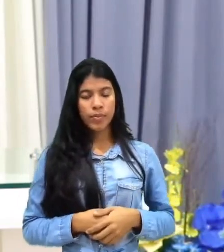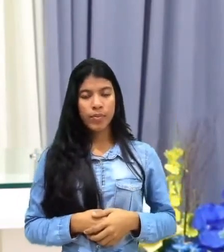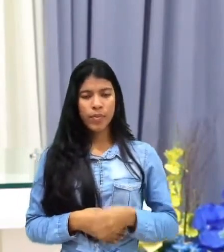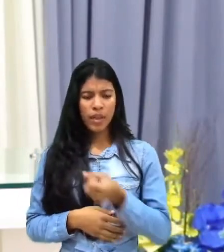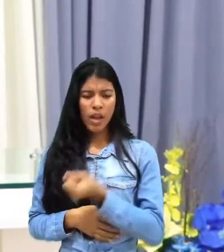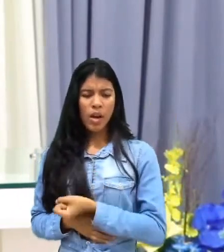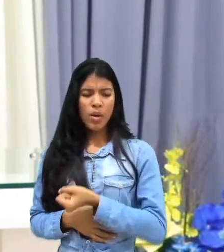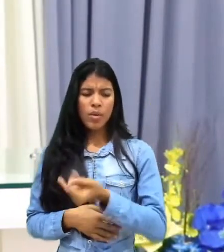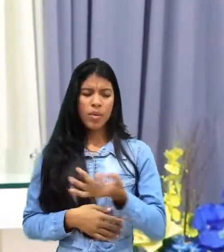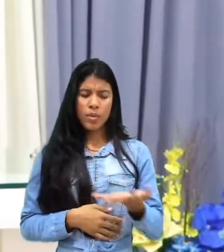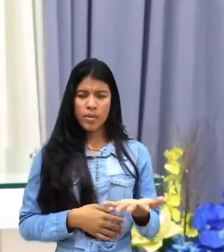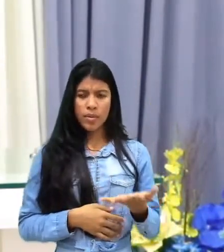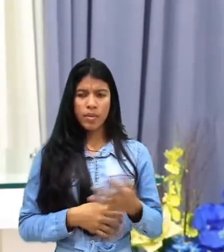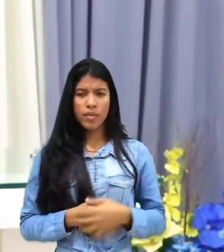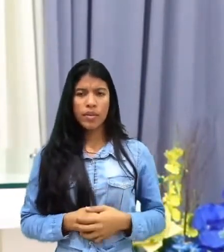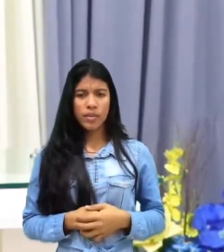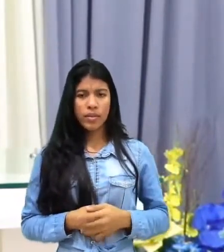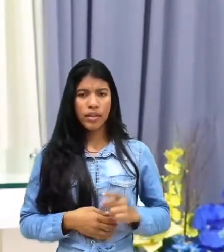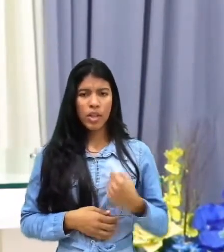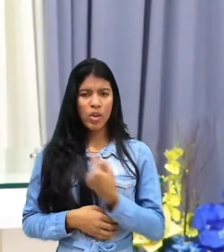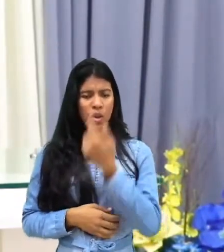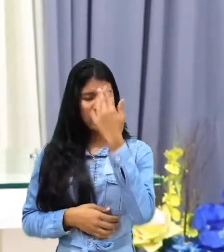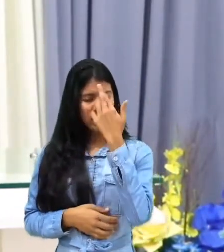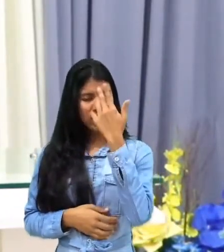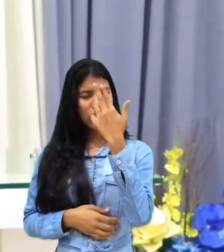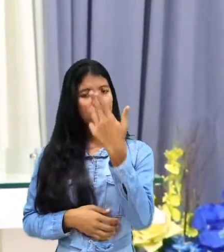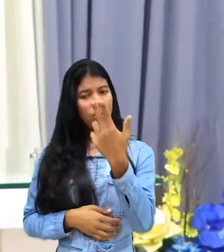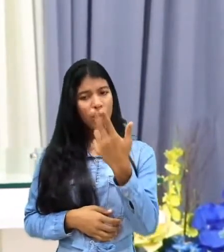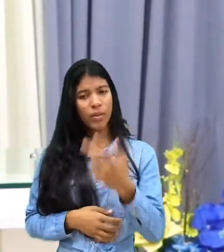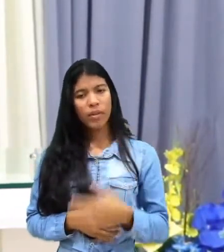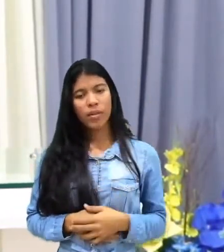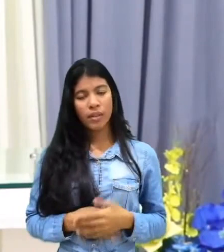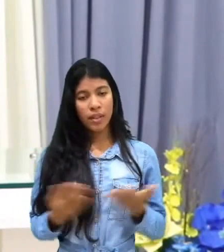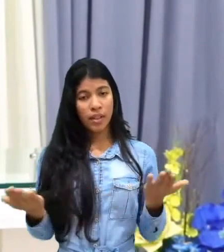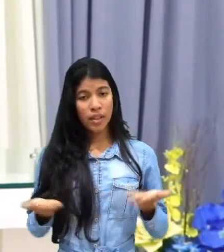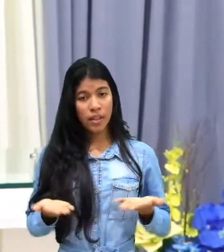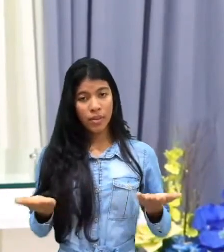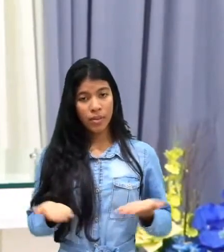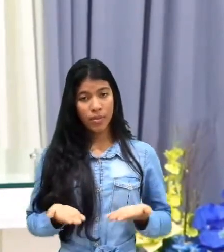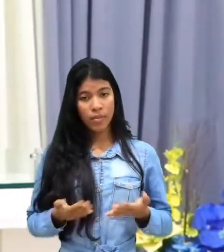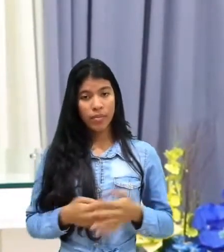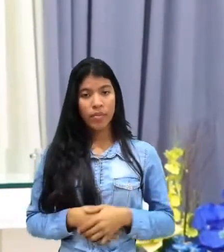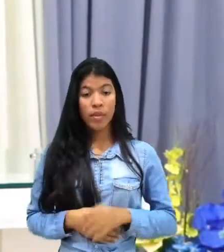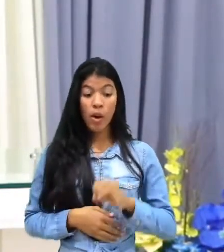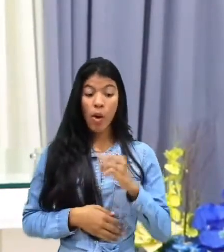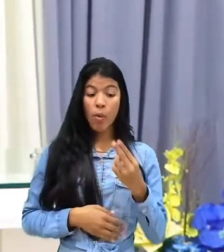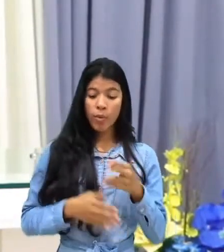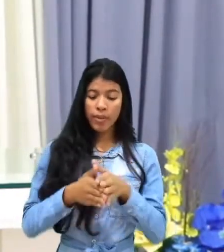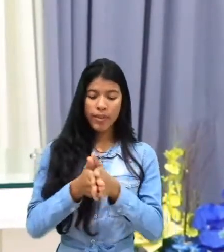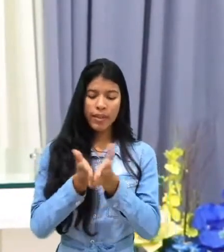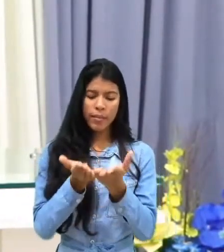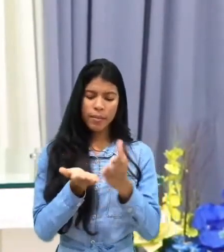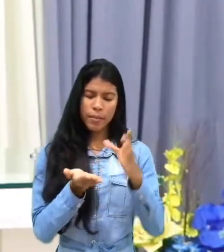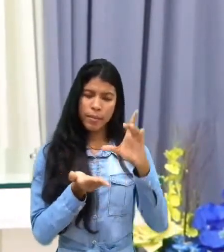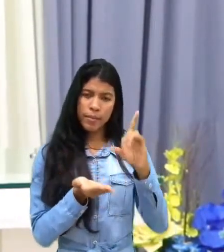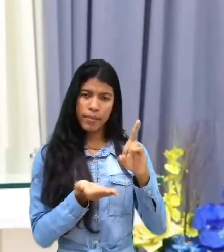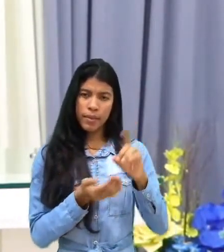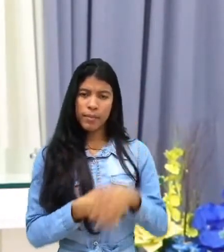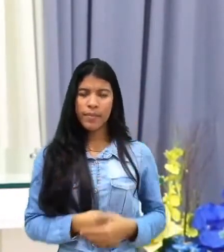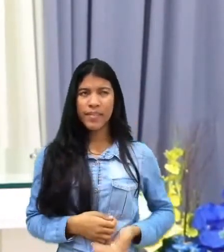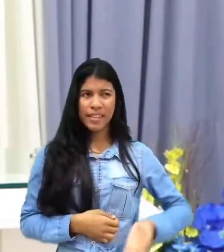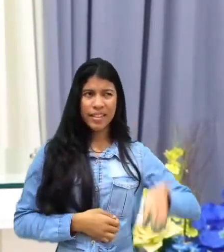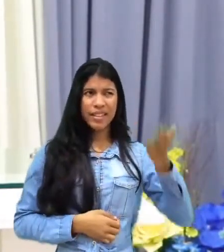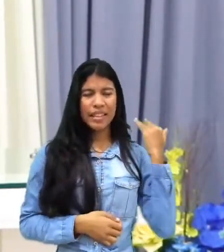nossa história contemporânea ou da Bíblia que antes eram